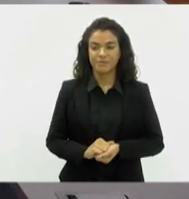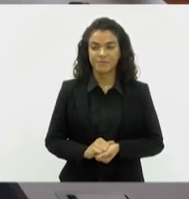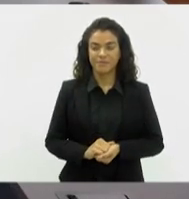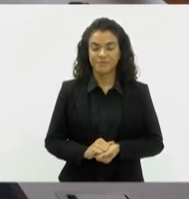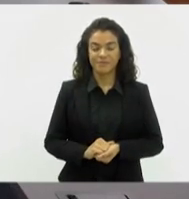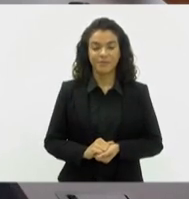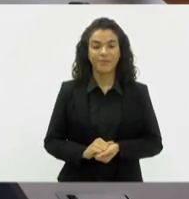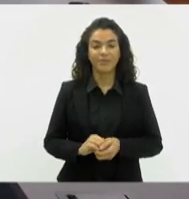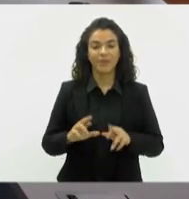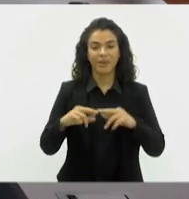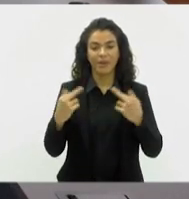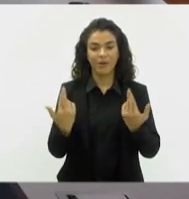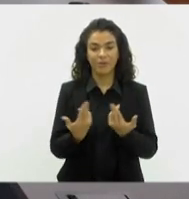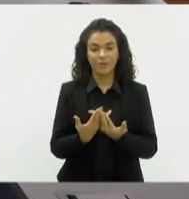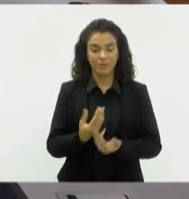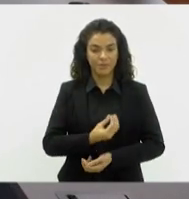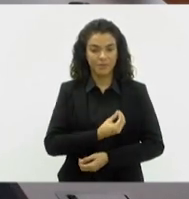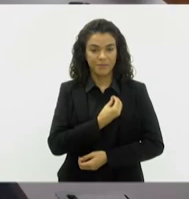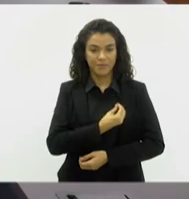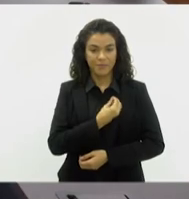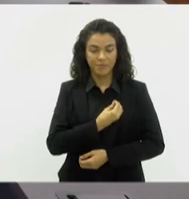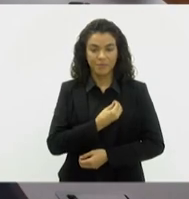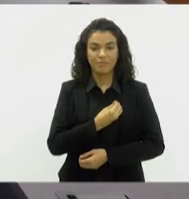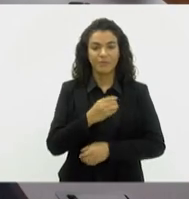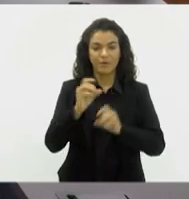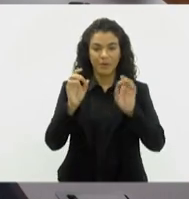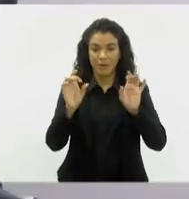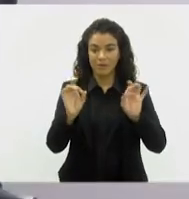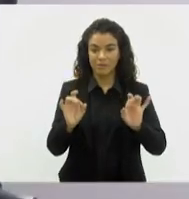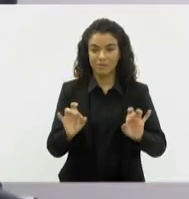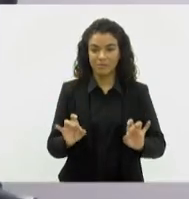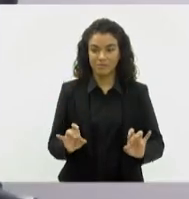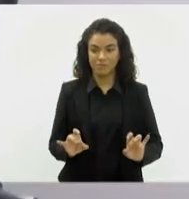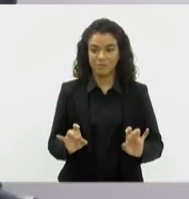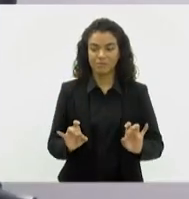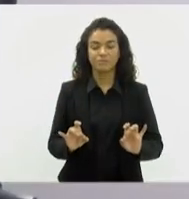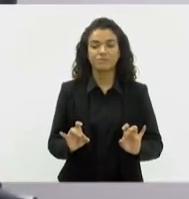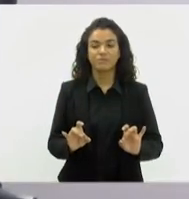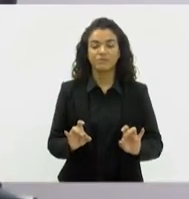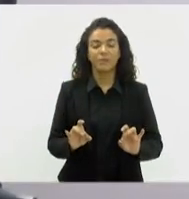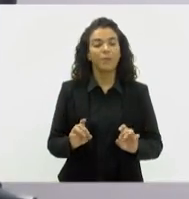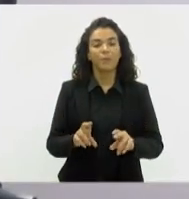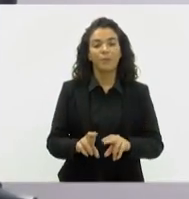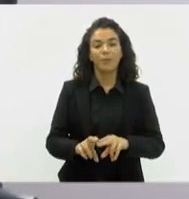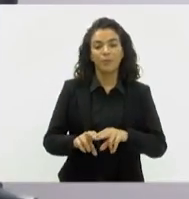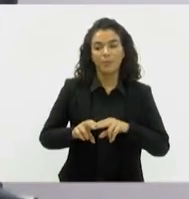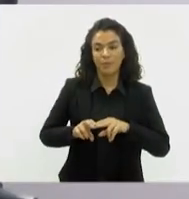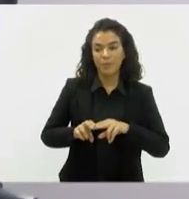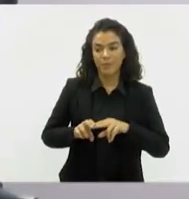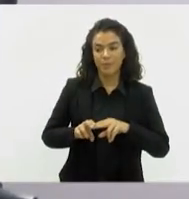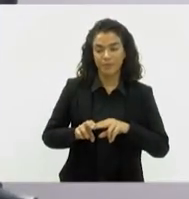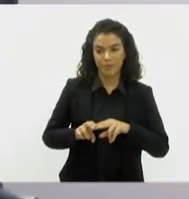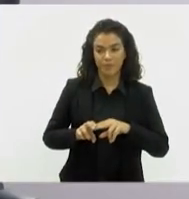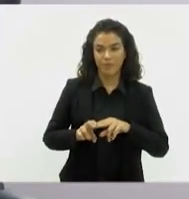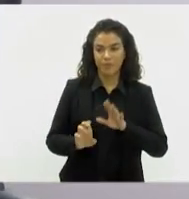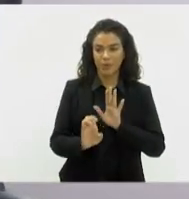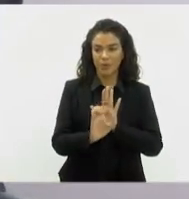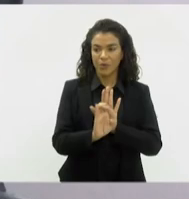A reunião de hoje, presencial, em caráter extraordinário, se dá em razão... O edital